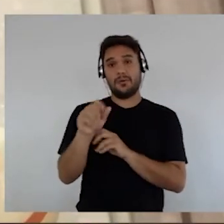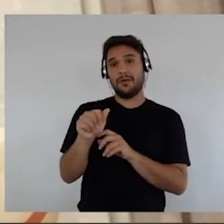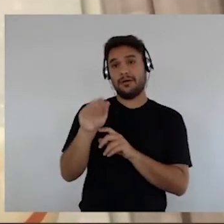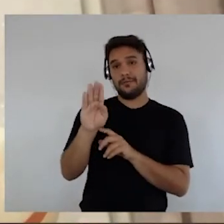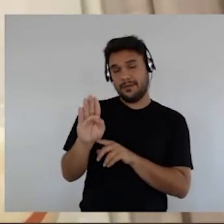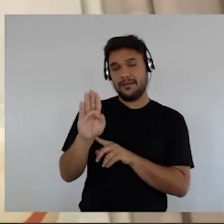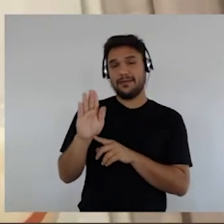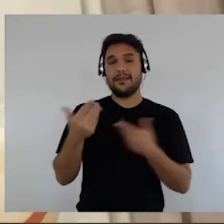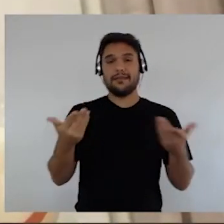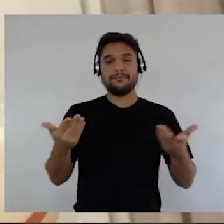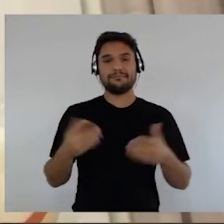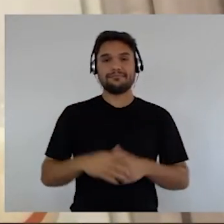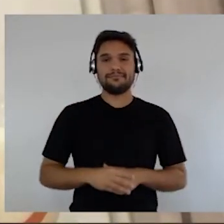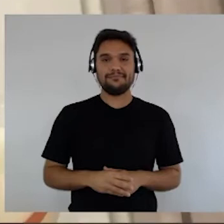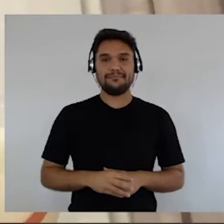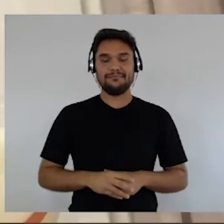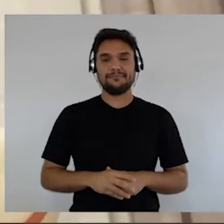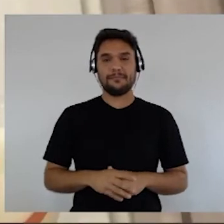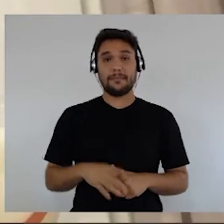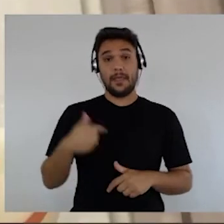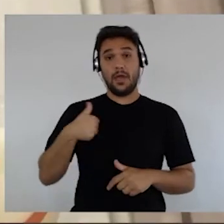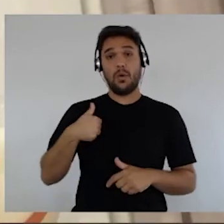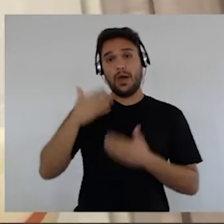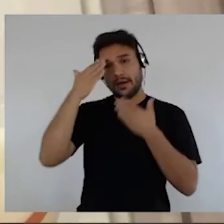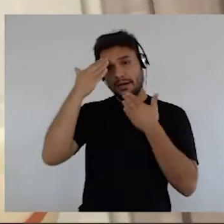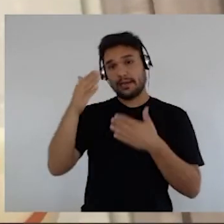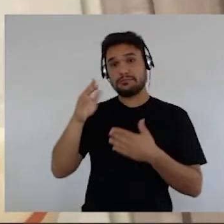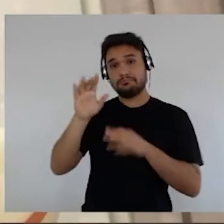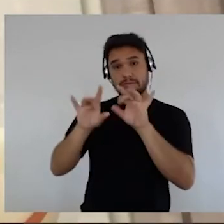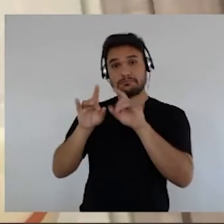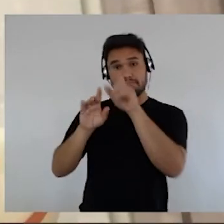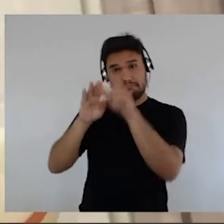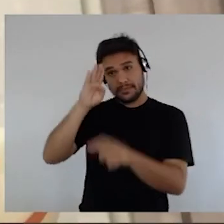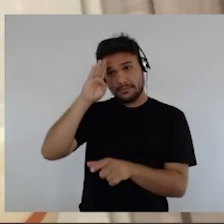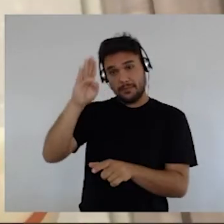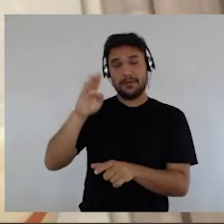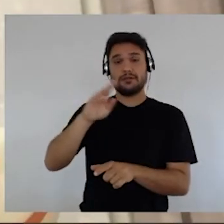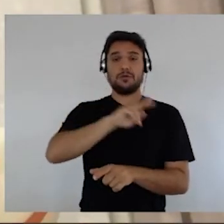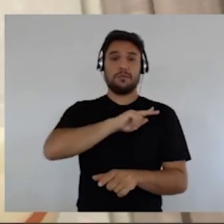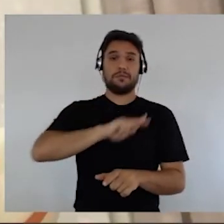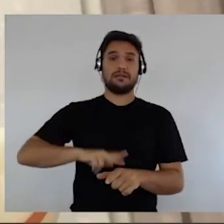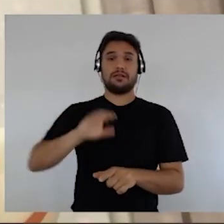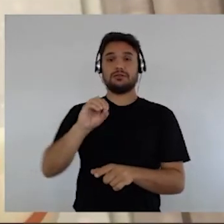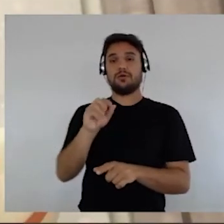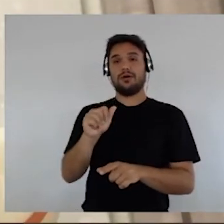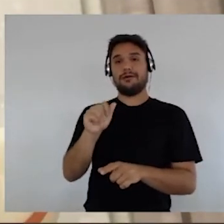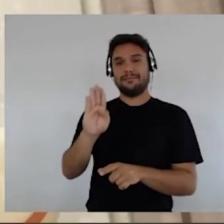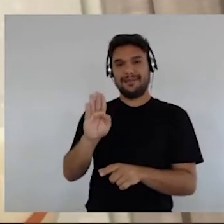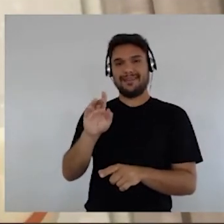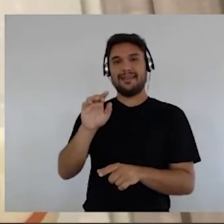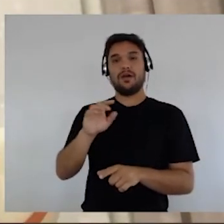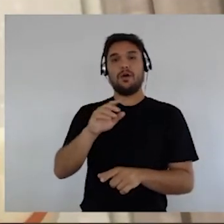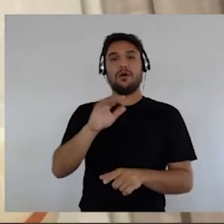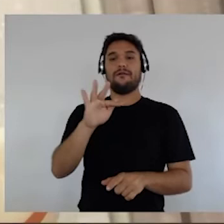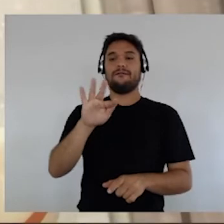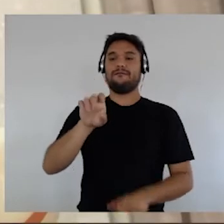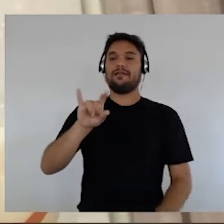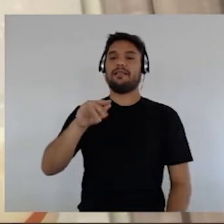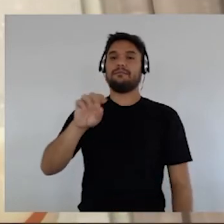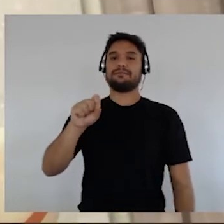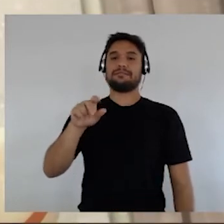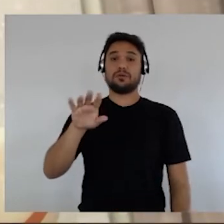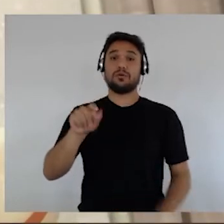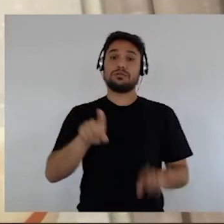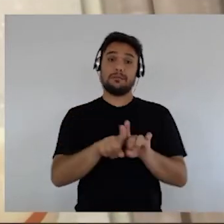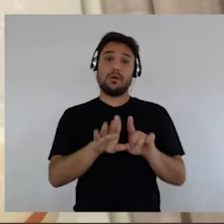Eu faço na pessoa do presidente do Conselho Federal, doutor Felipe Santa Cruz, e também do coordenador científico